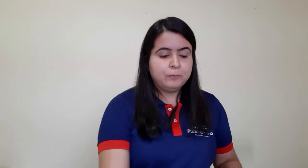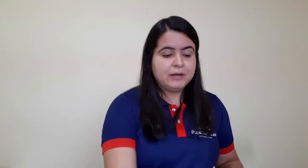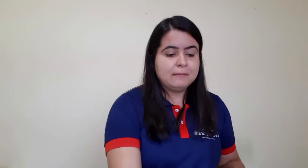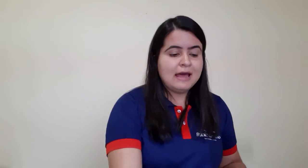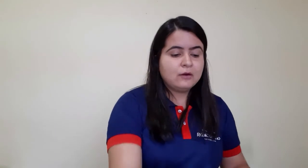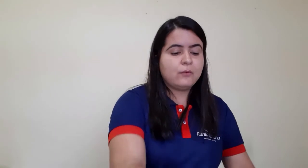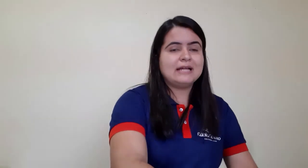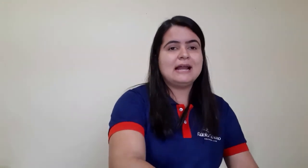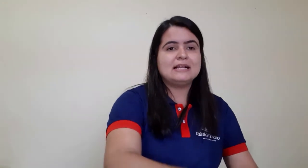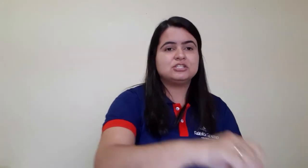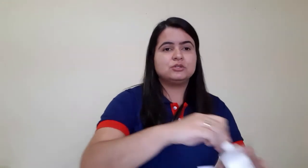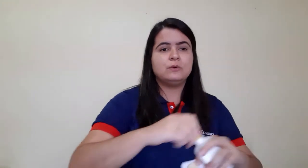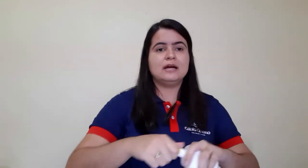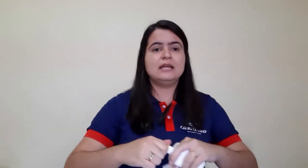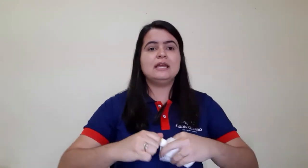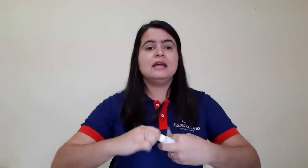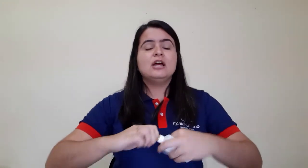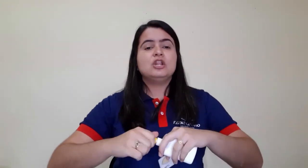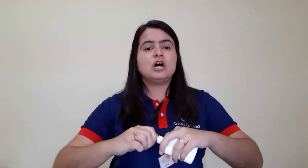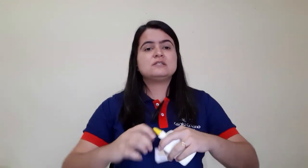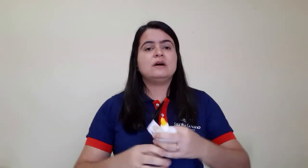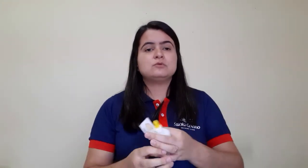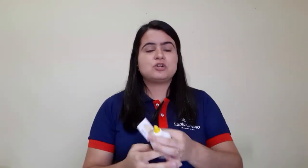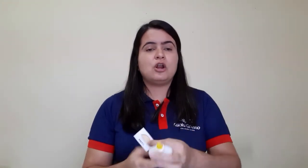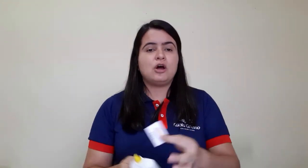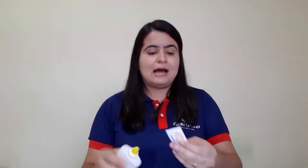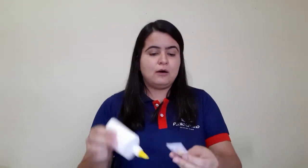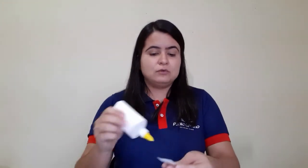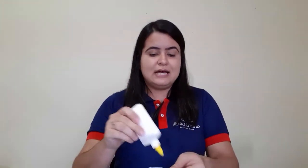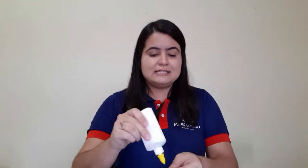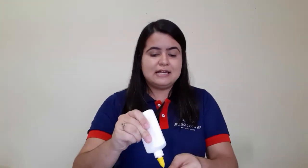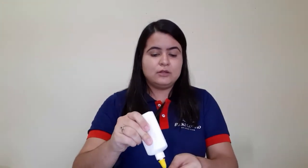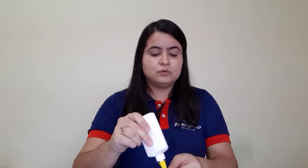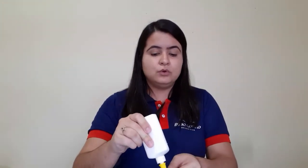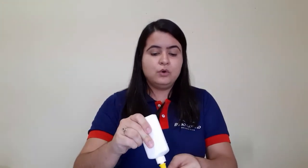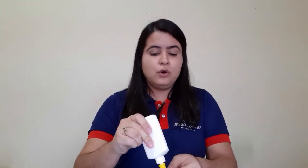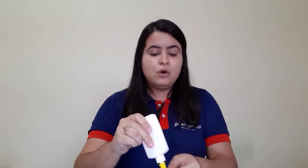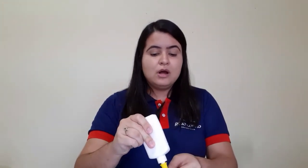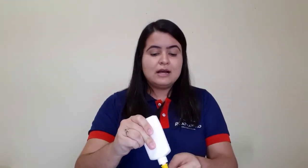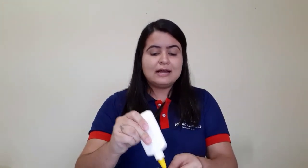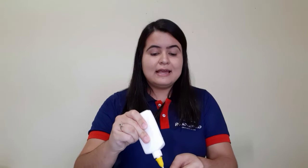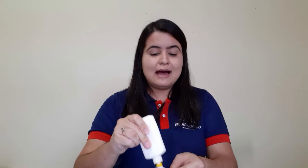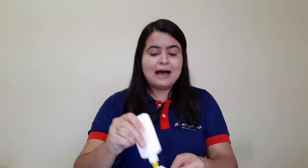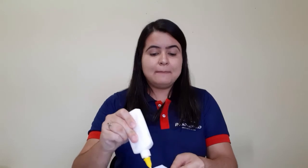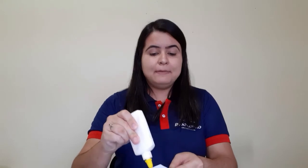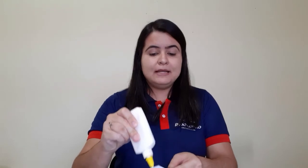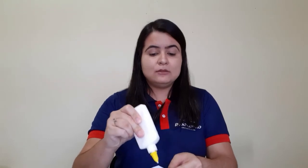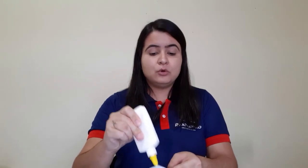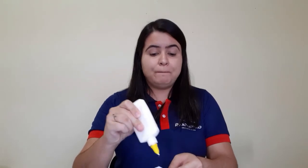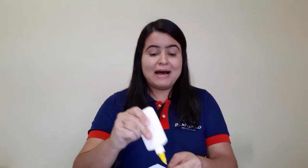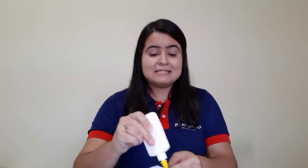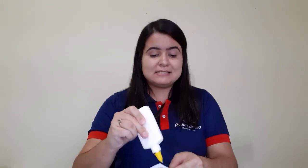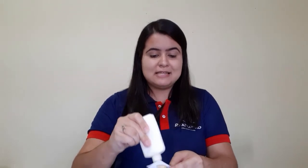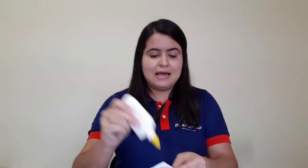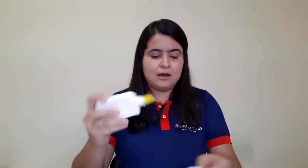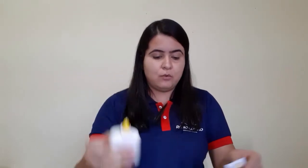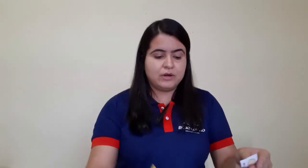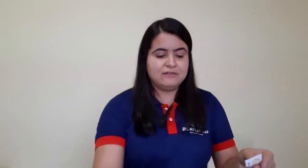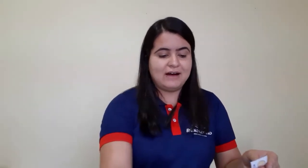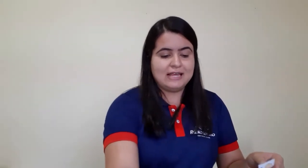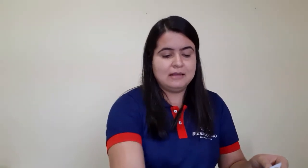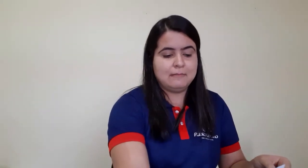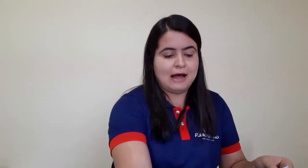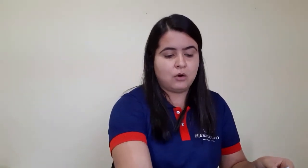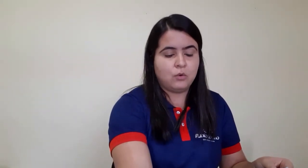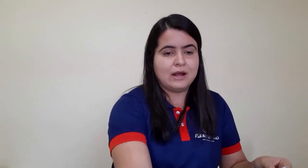Então, no primeiro quadradinho aí, nós vamos colocar o desenho do do pastel,